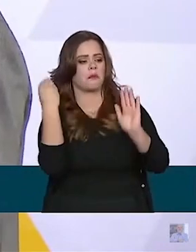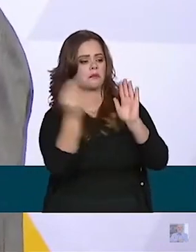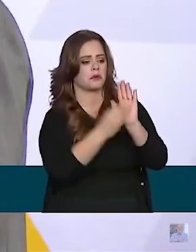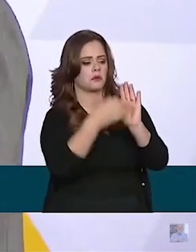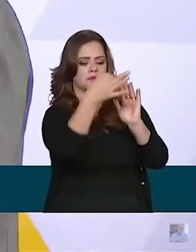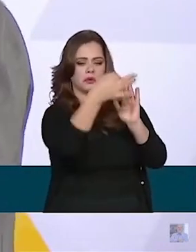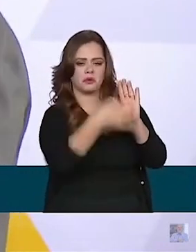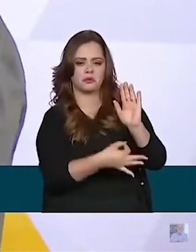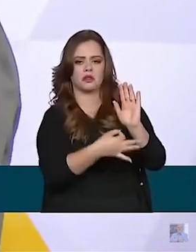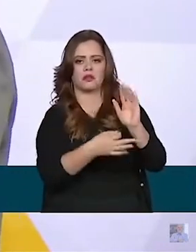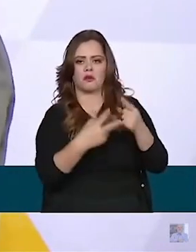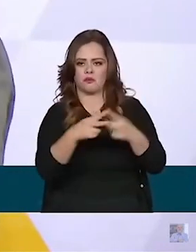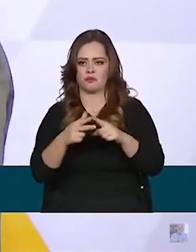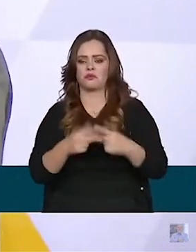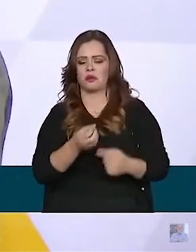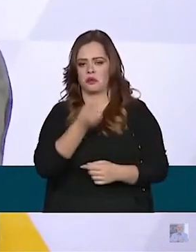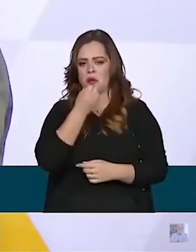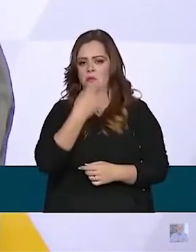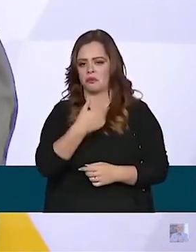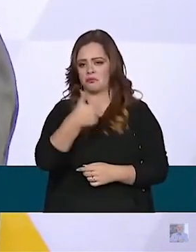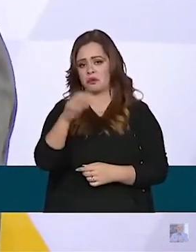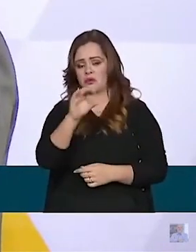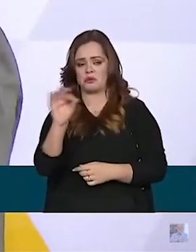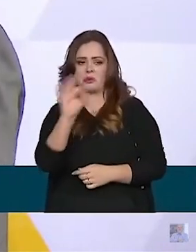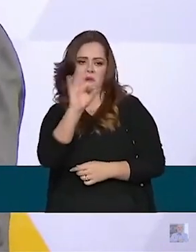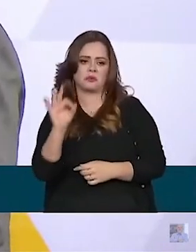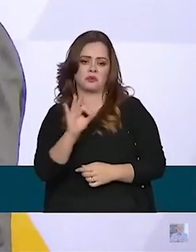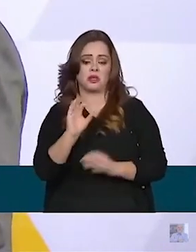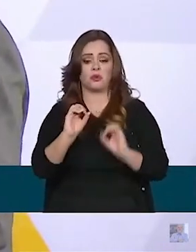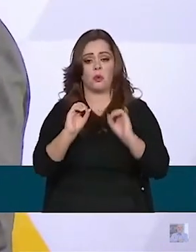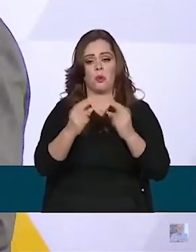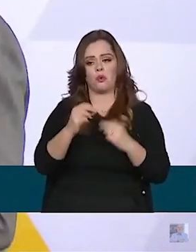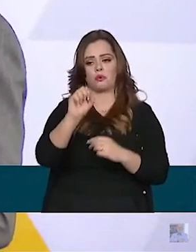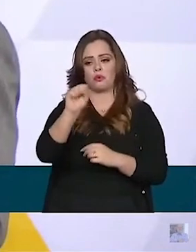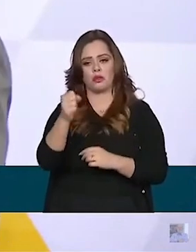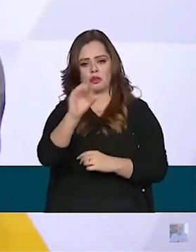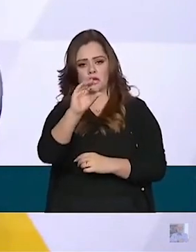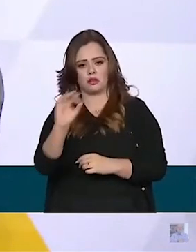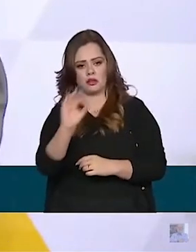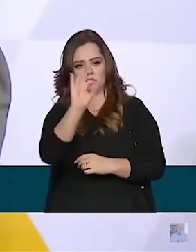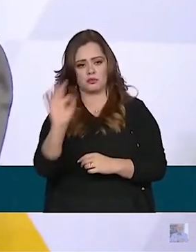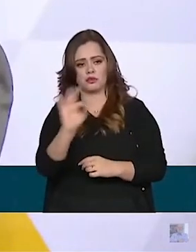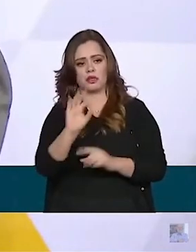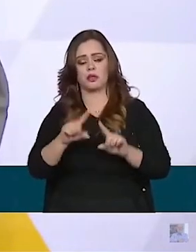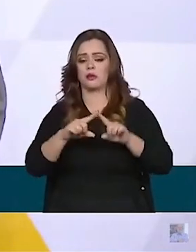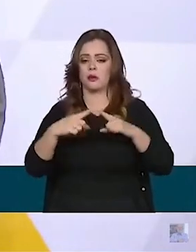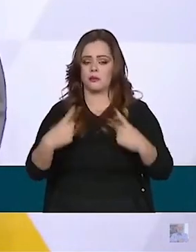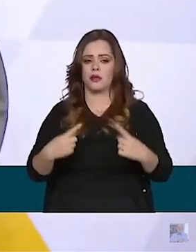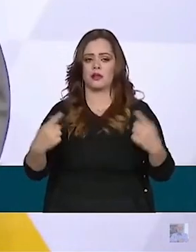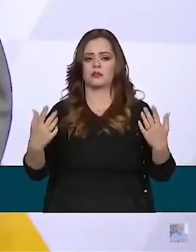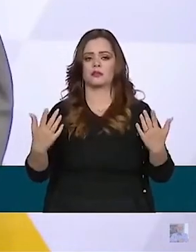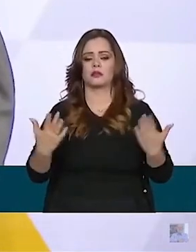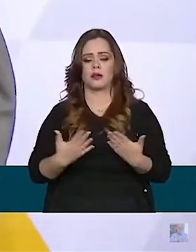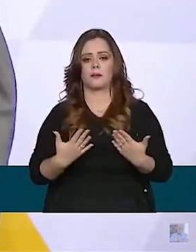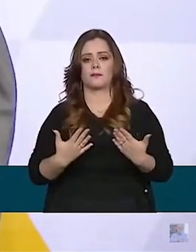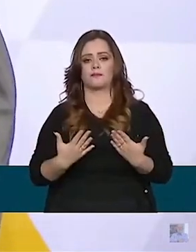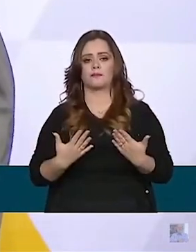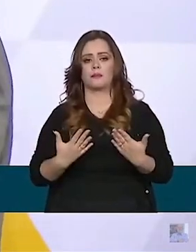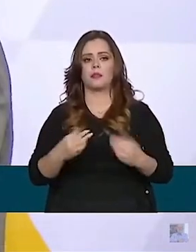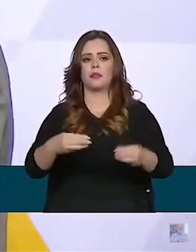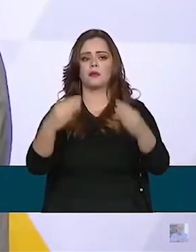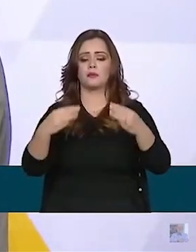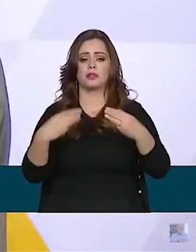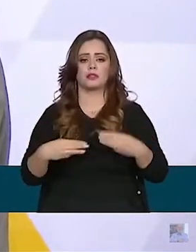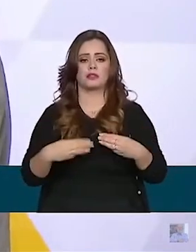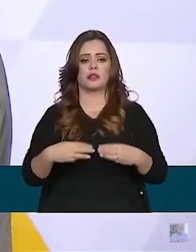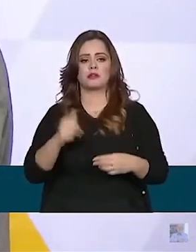estão funcionando, não sei se a 100% já ou a 80%. Hoje eu estive com a Sônia Guajajara, o ministério